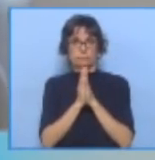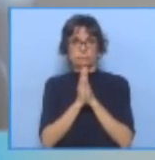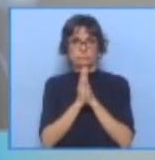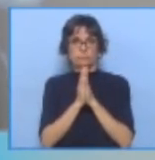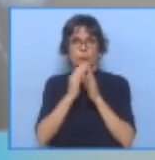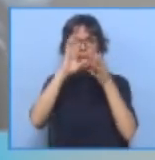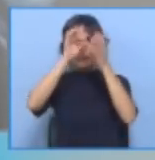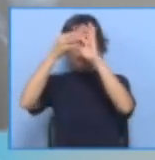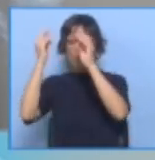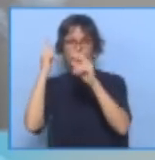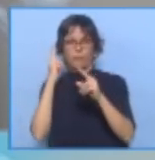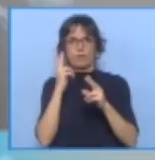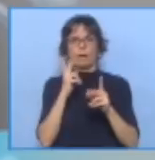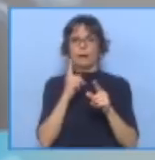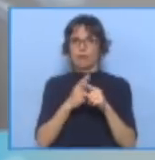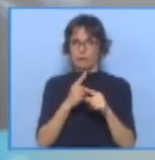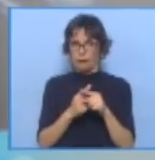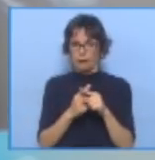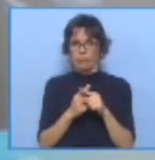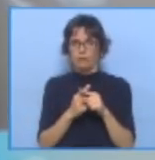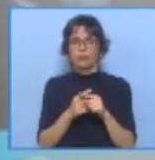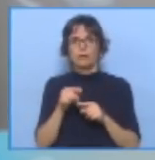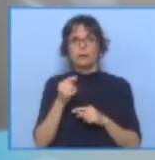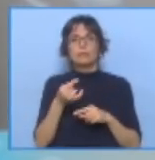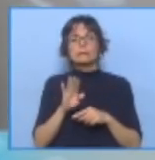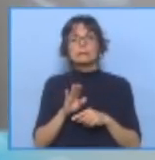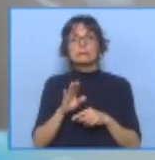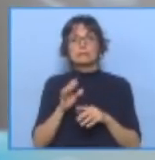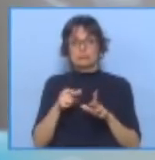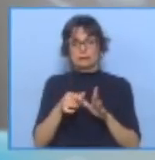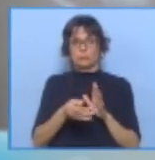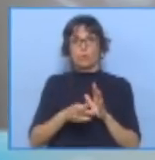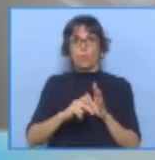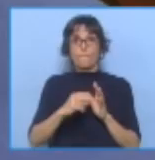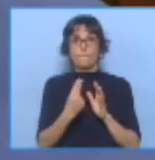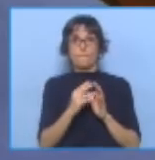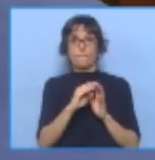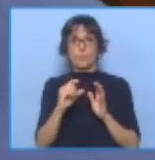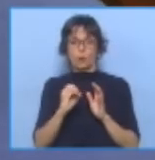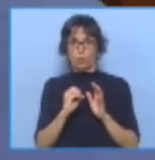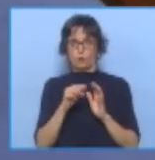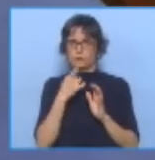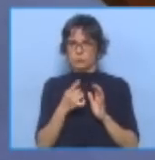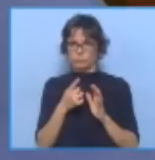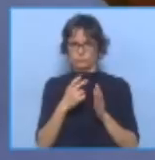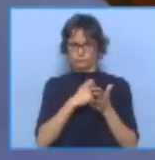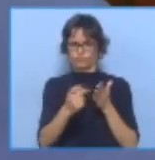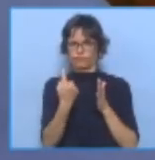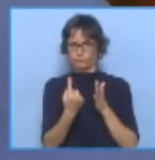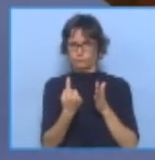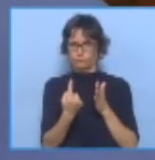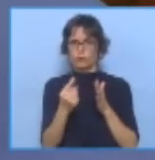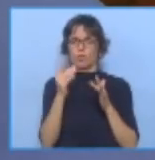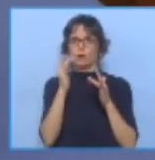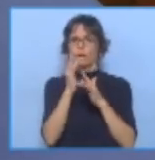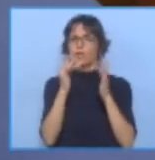grega. Mas é a lógica importante. Diz Paulo, de uma frase porventura difícil de interpretar, Cristo,